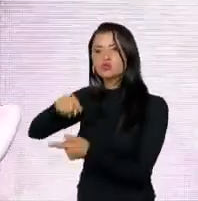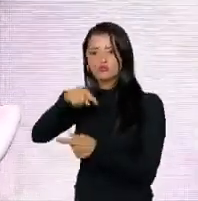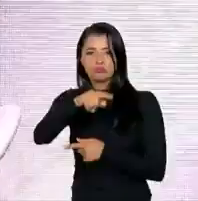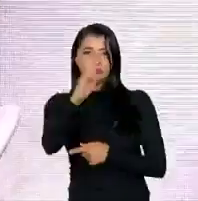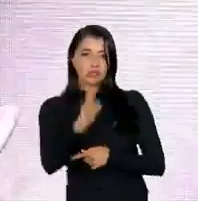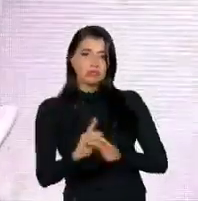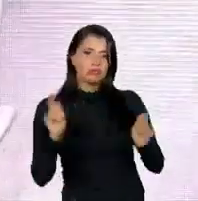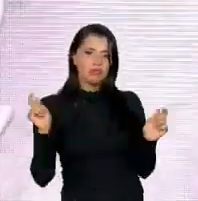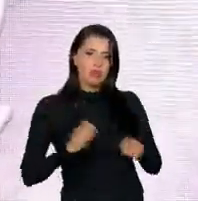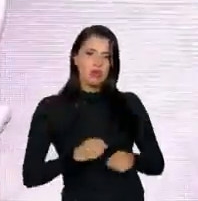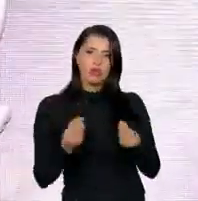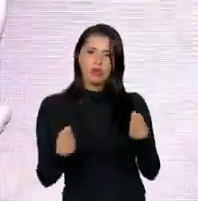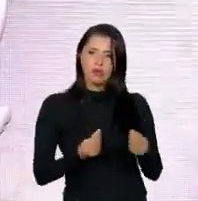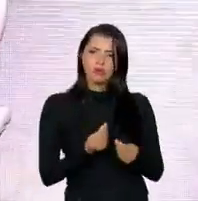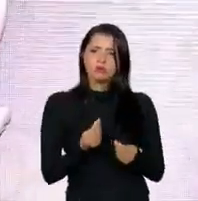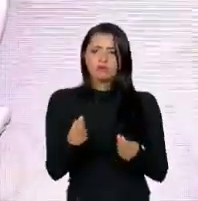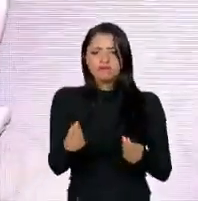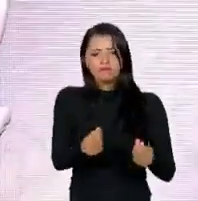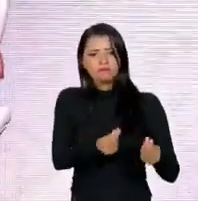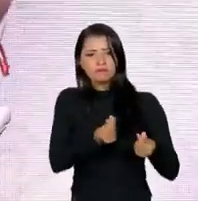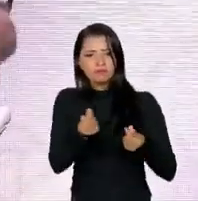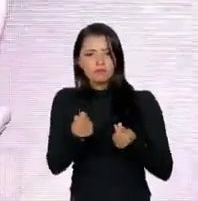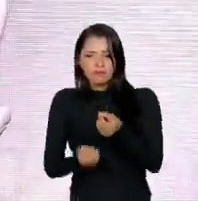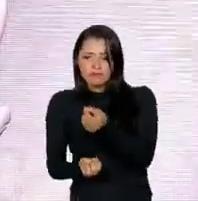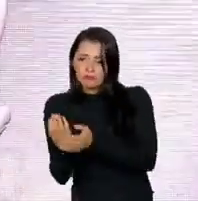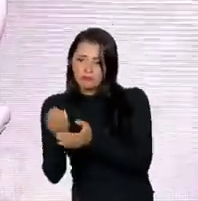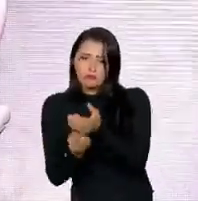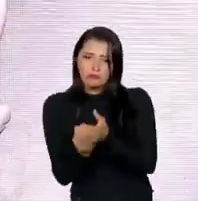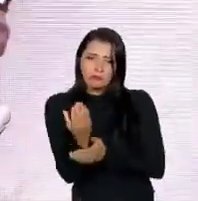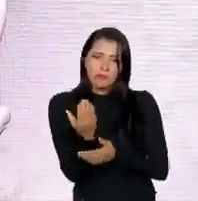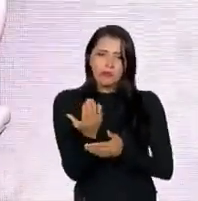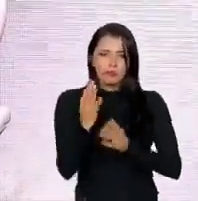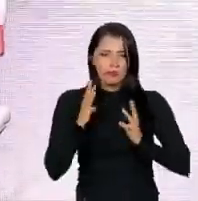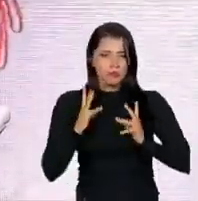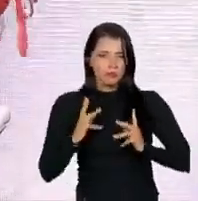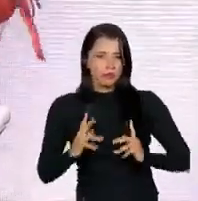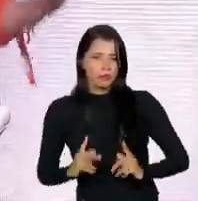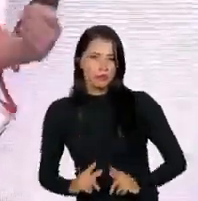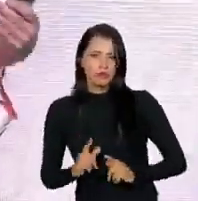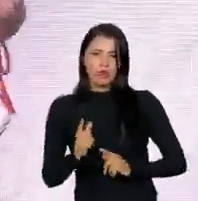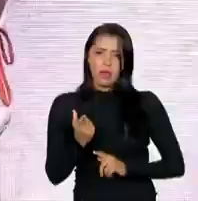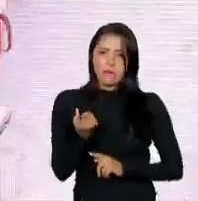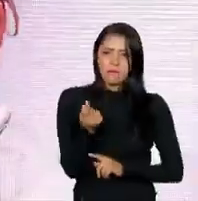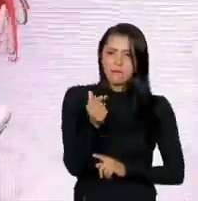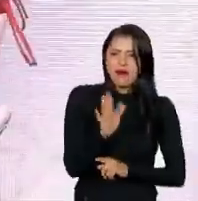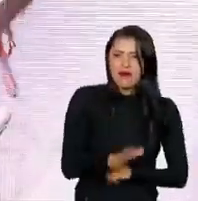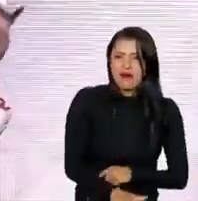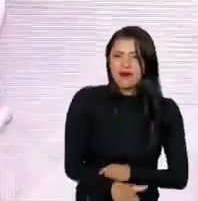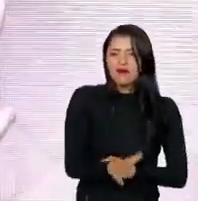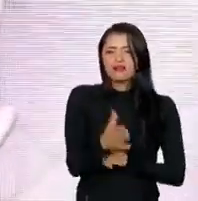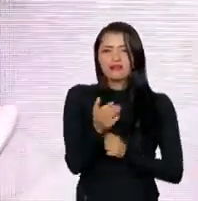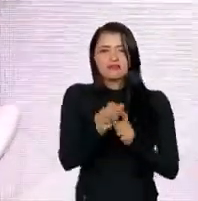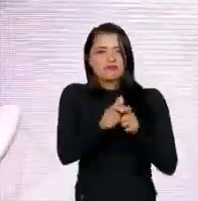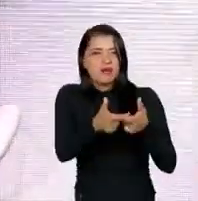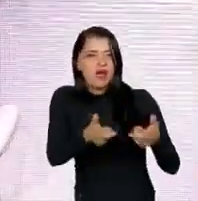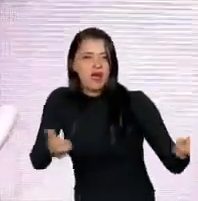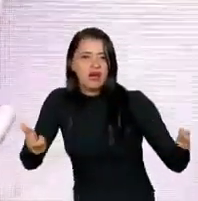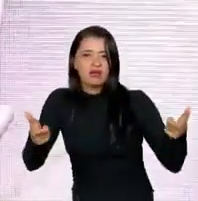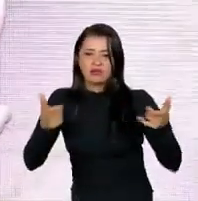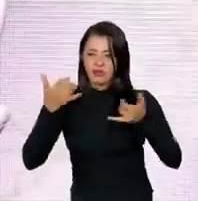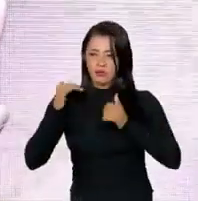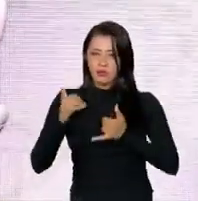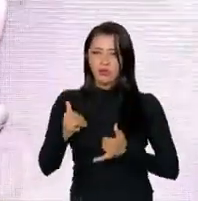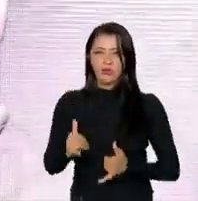pode, através de produção limpa, barata e abundante de